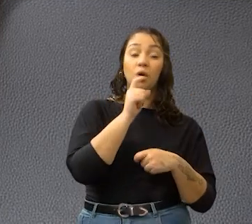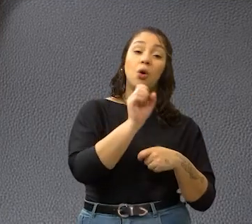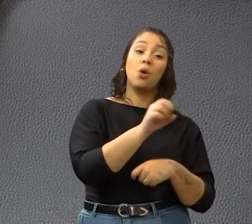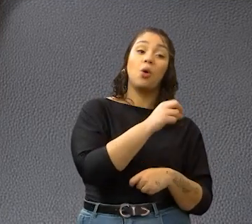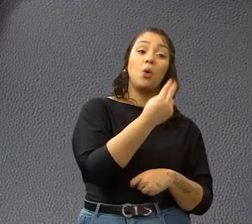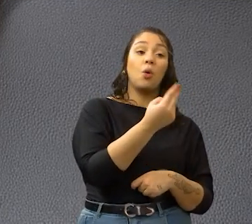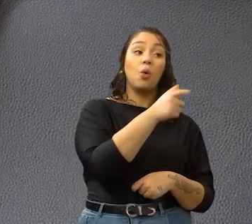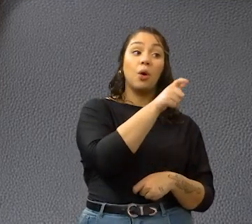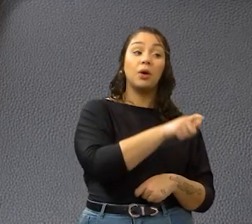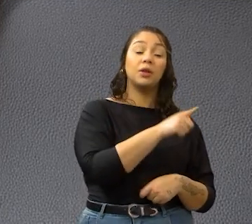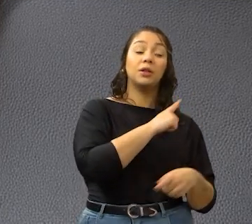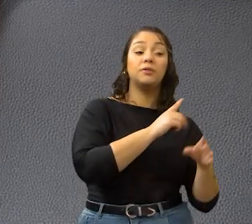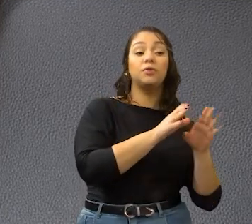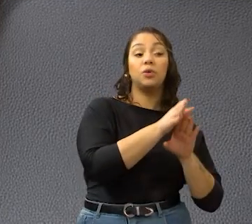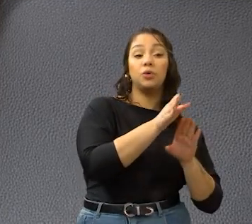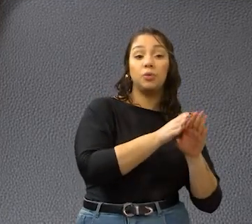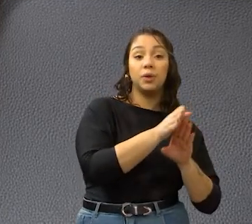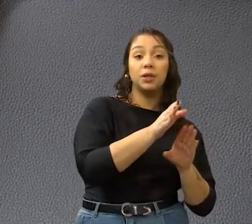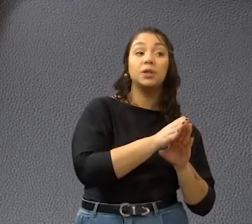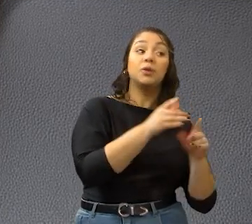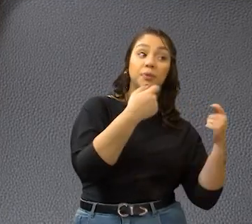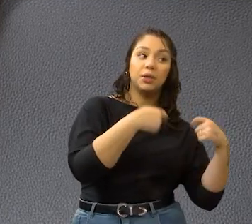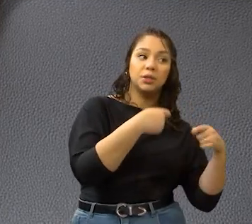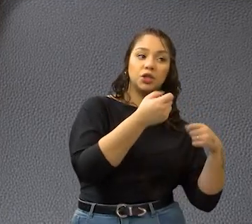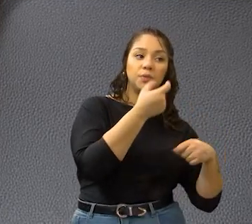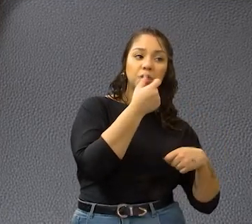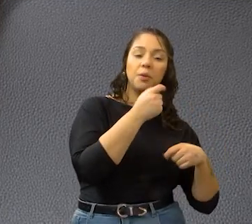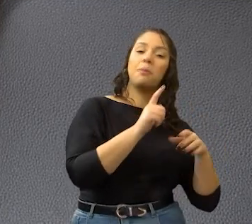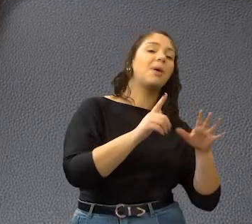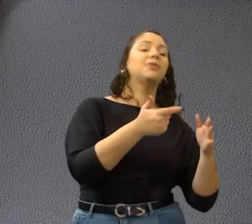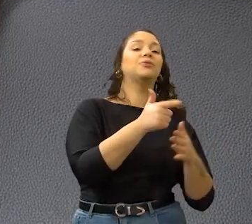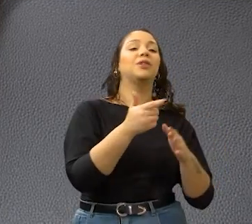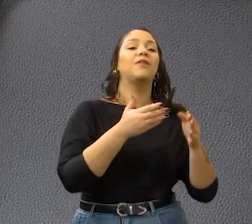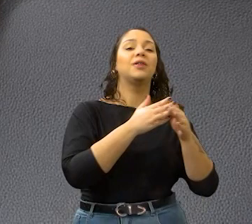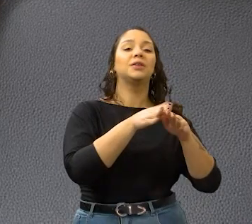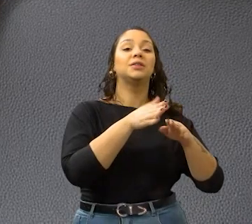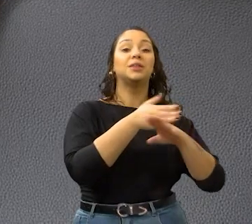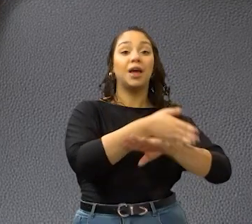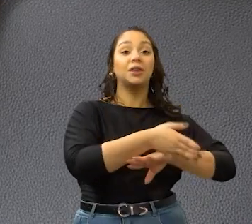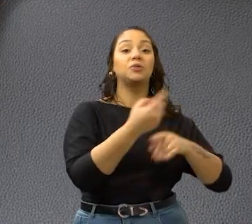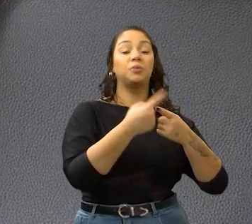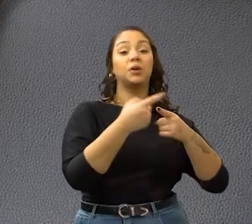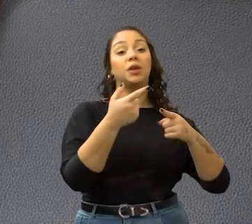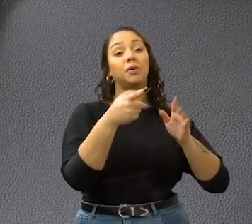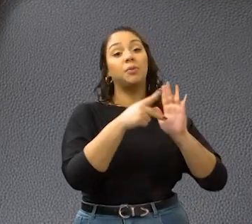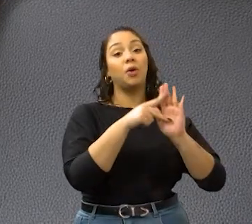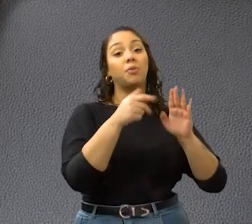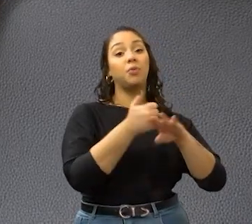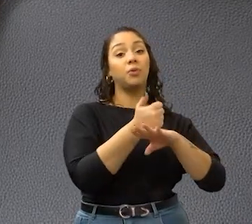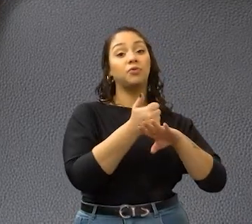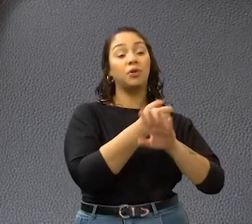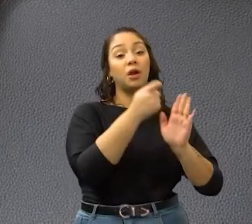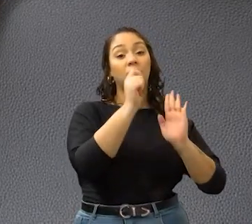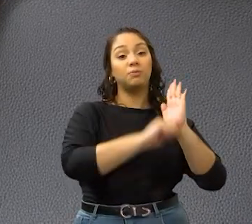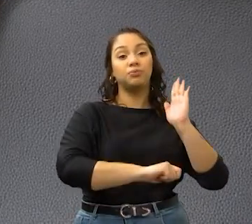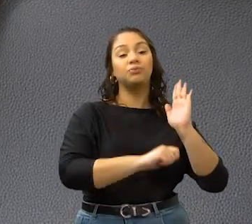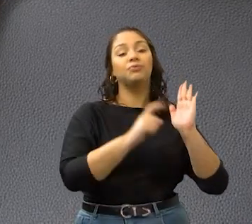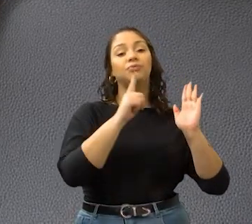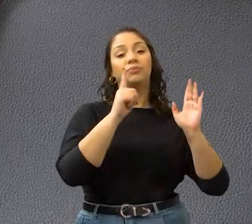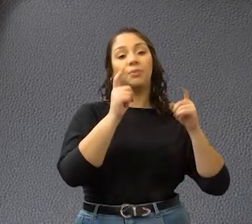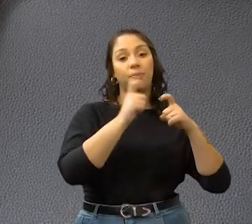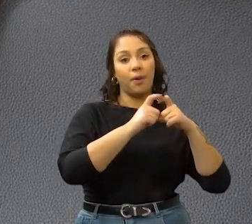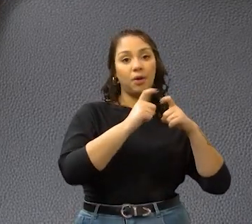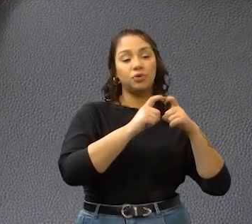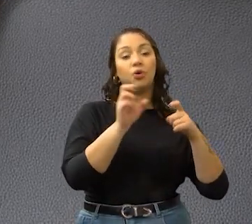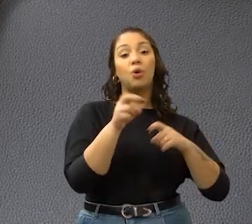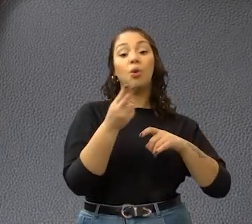teve a recomendação, mas não conseguiu ter acesso, porque ainda é muito restrito quando a gente fala dos próprios profissionais receitarem,